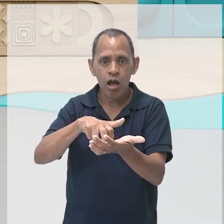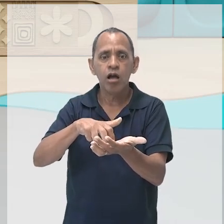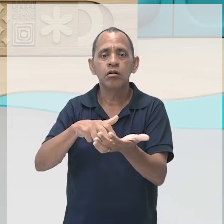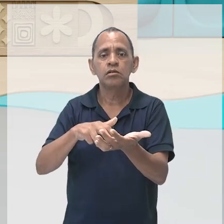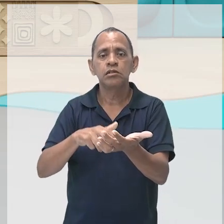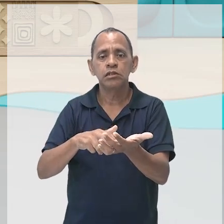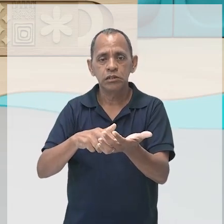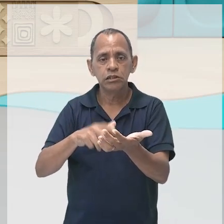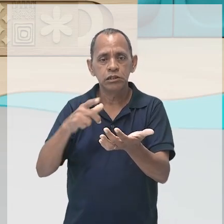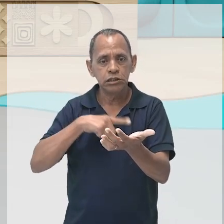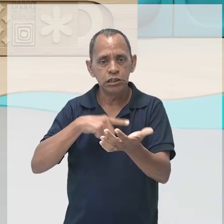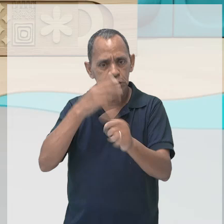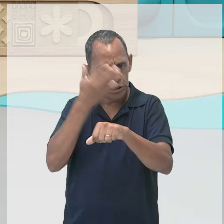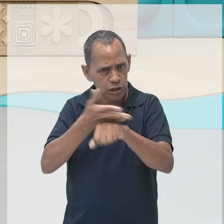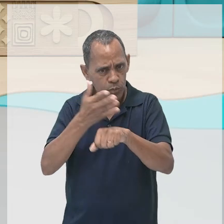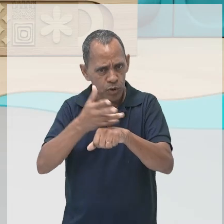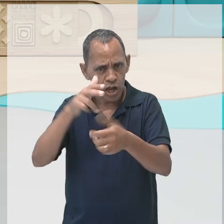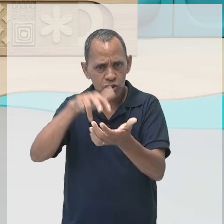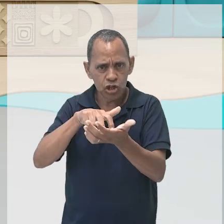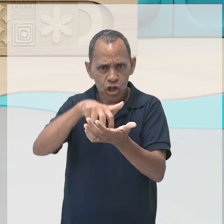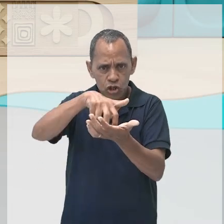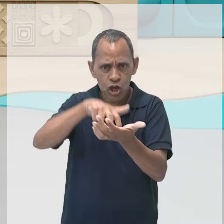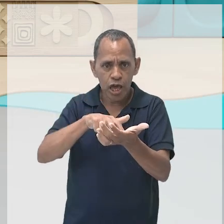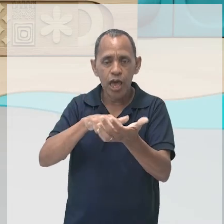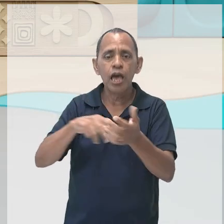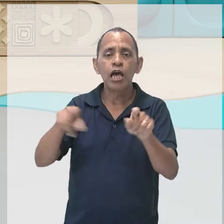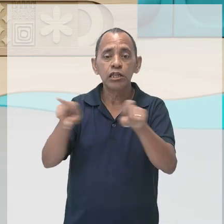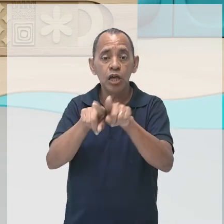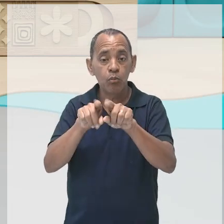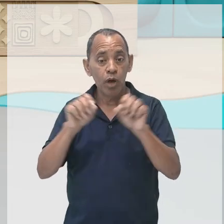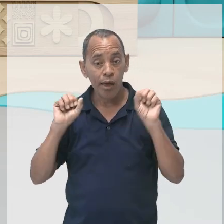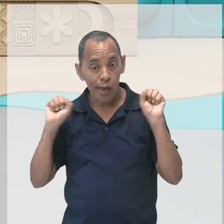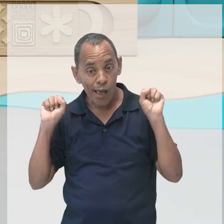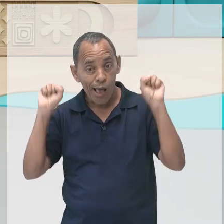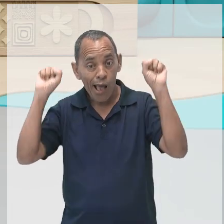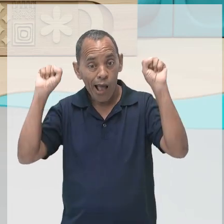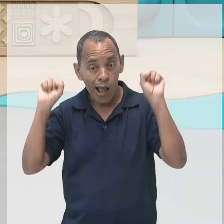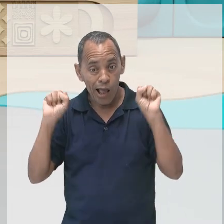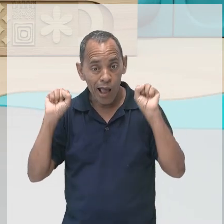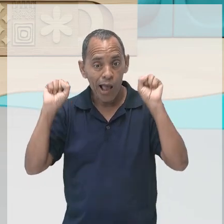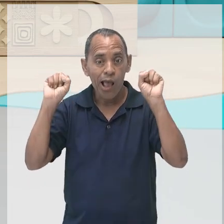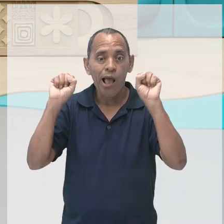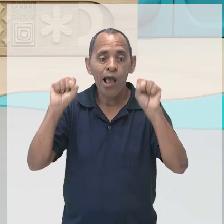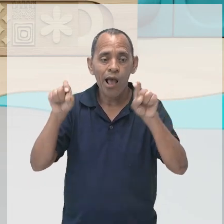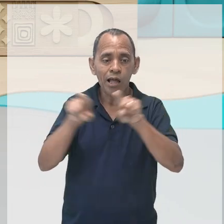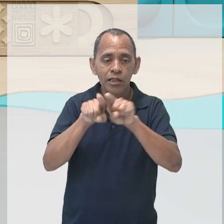ali os agachamentos, né? Tem um exercício também chamado stiff, onde você